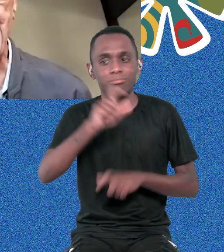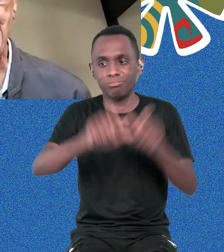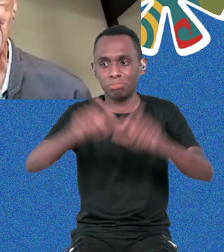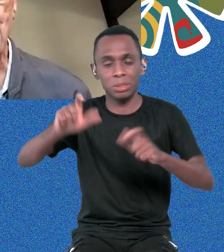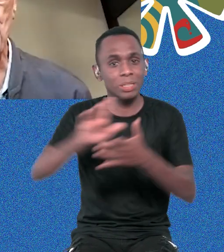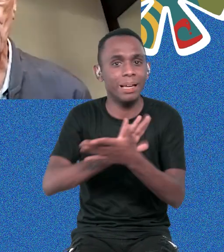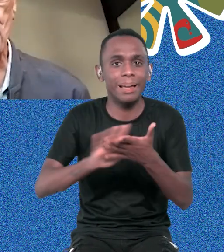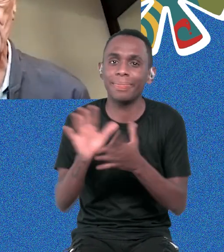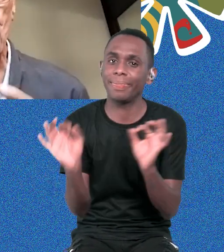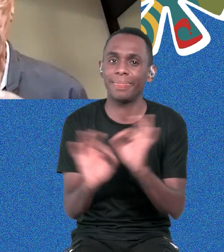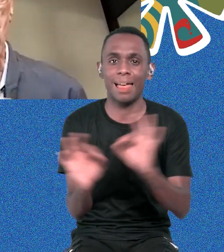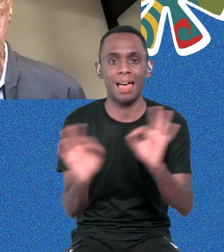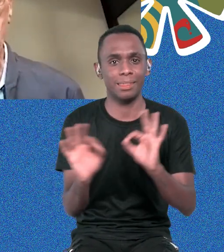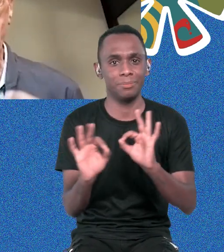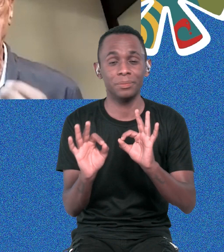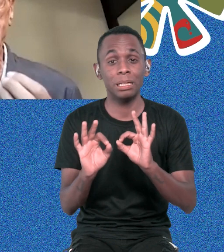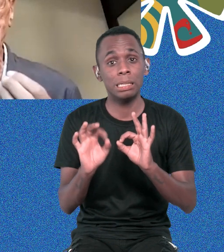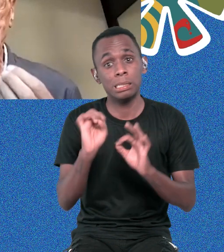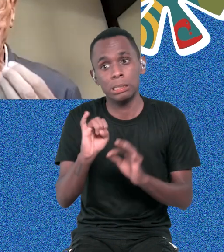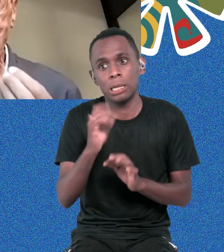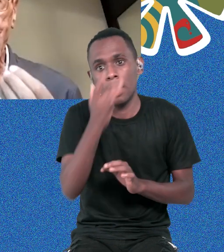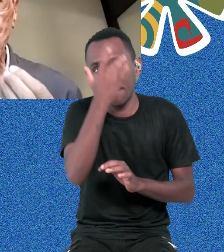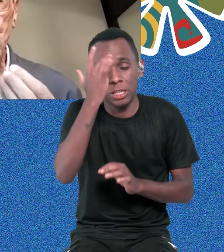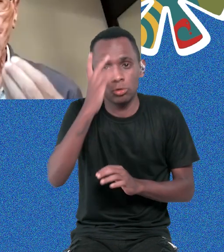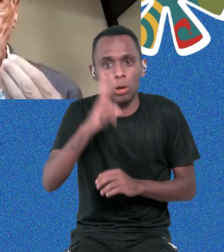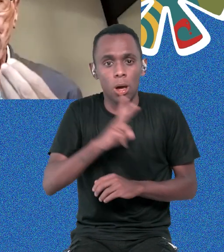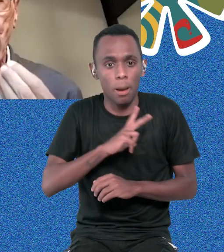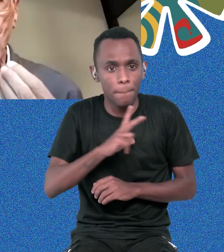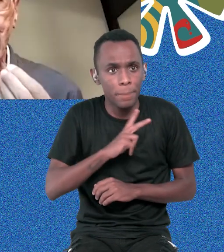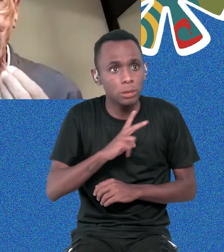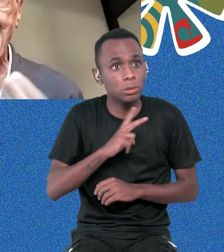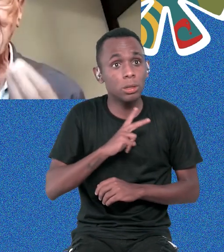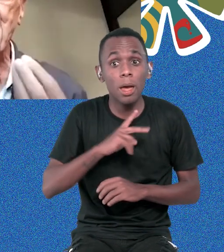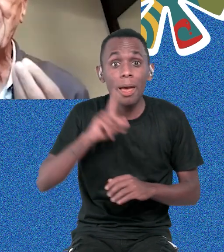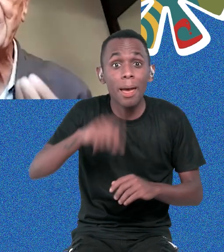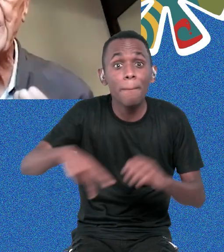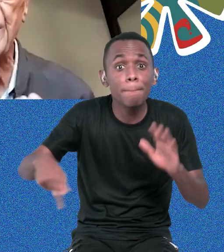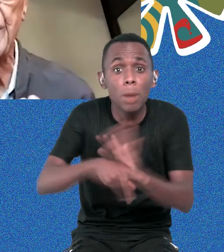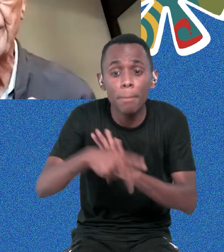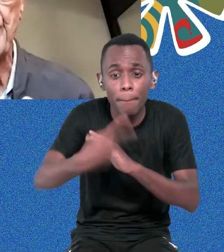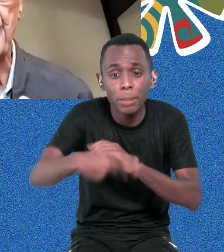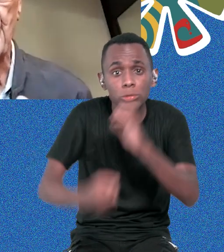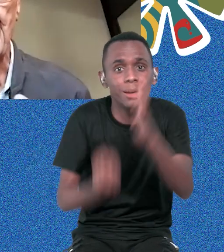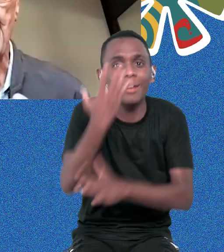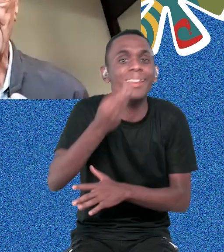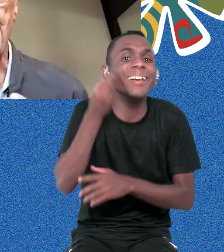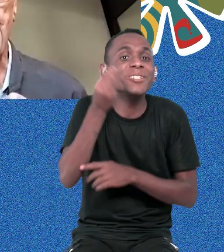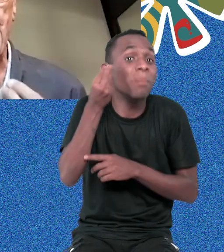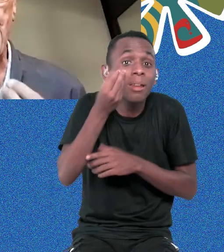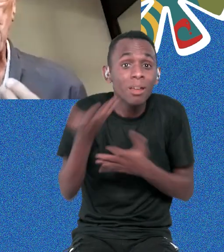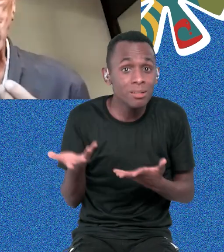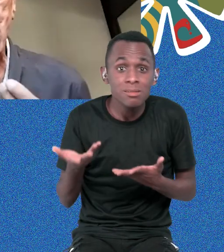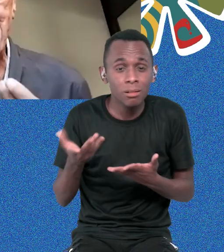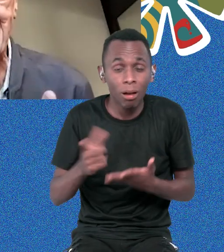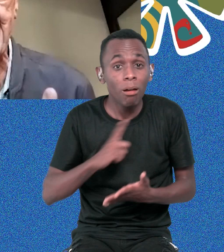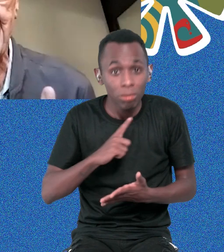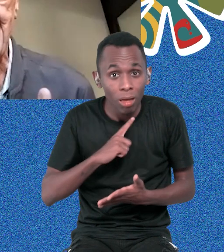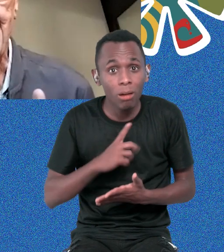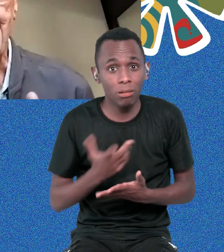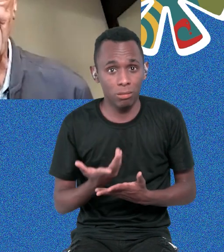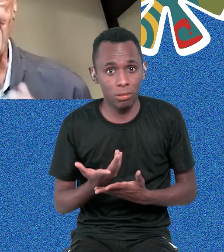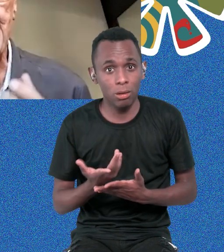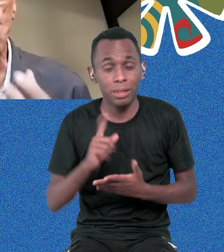de ninguém. Se alguém tem direito a ser proprietário, é quem as vivencia, quem as